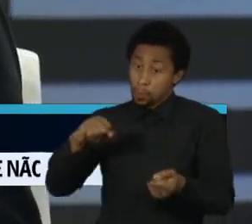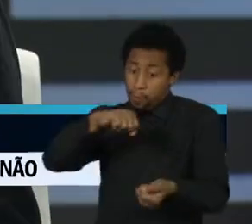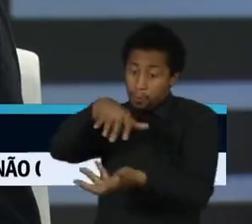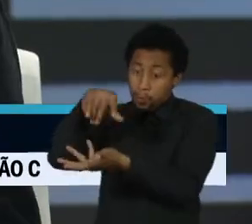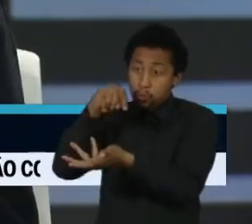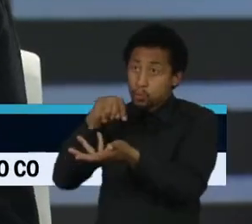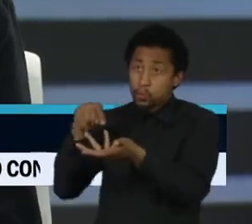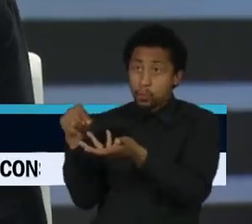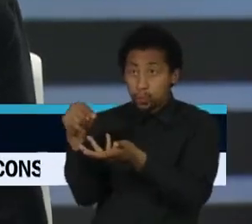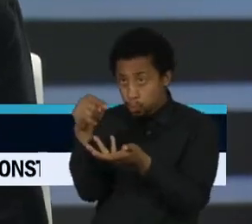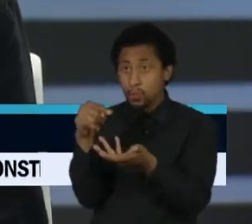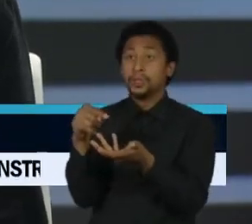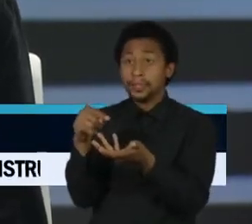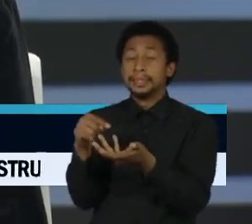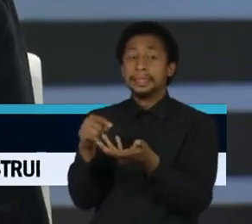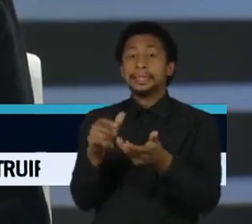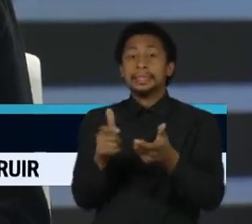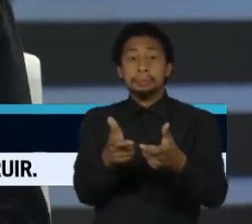das questões que